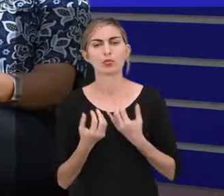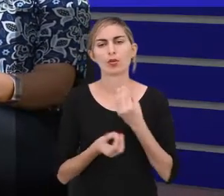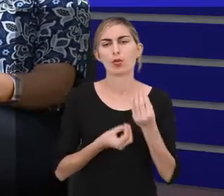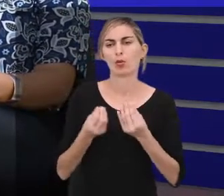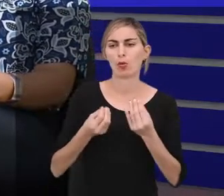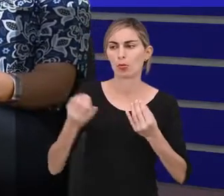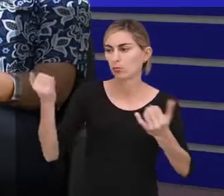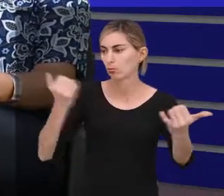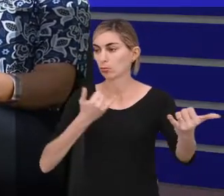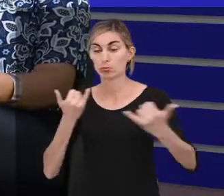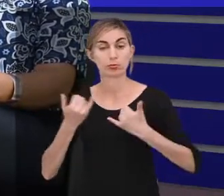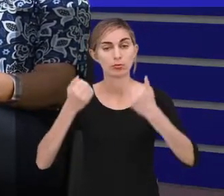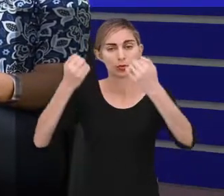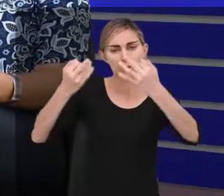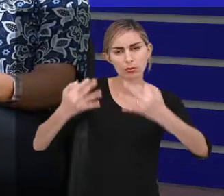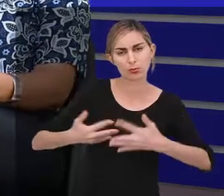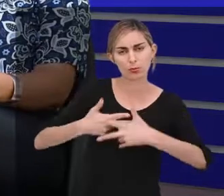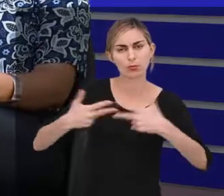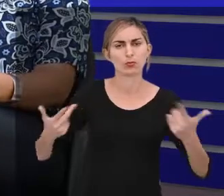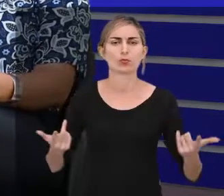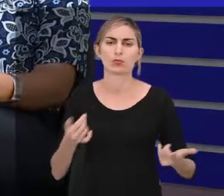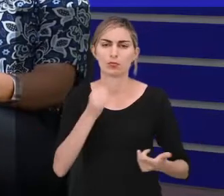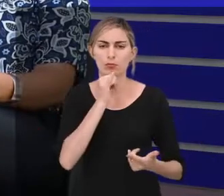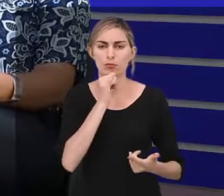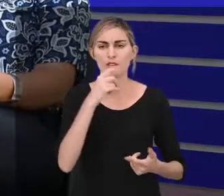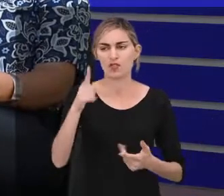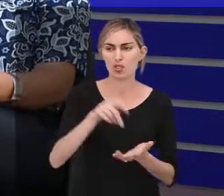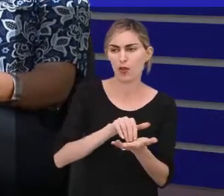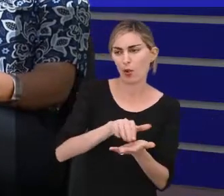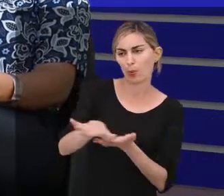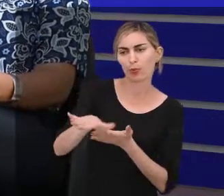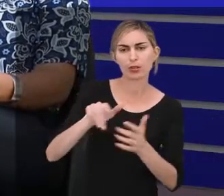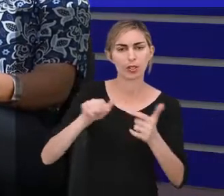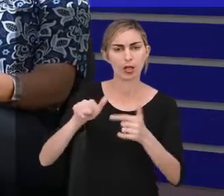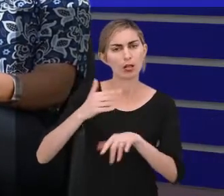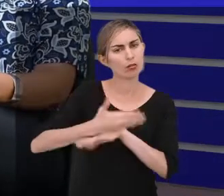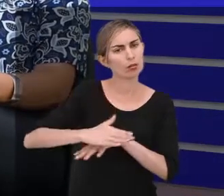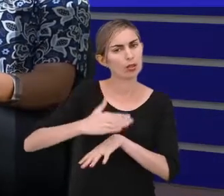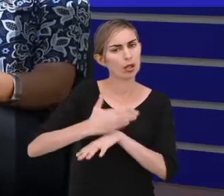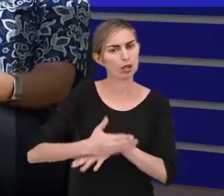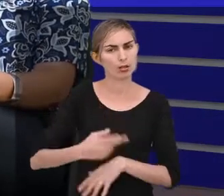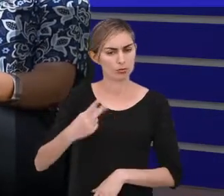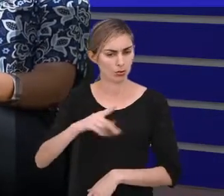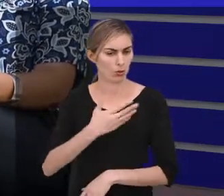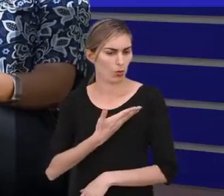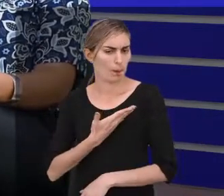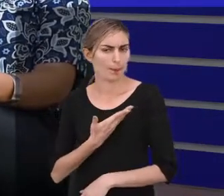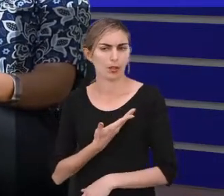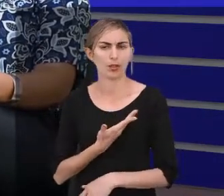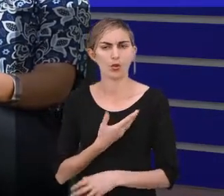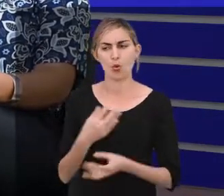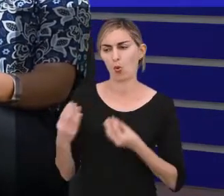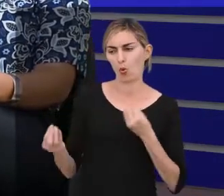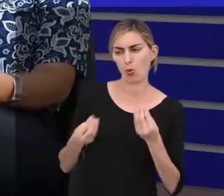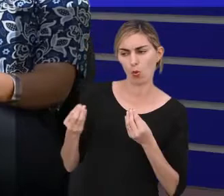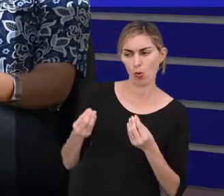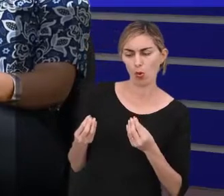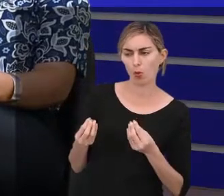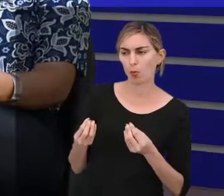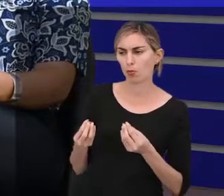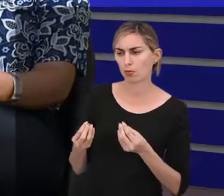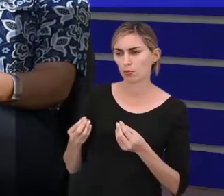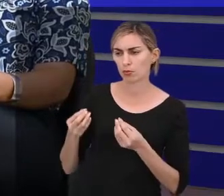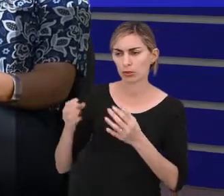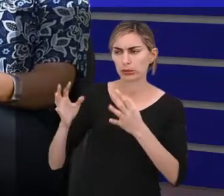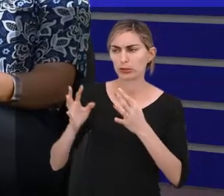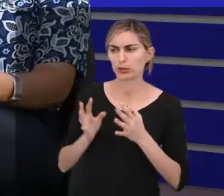uma notícia? Por exemplo, você vai ser demitido. Treine com o seu colega, né? Como você vai receber e